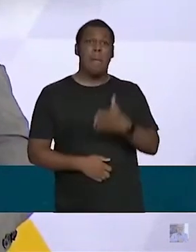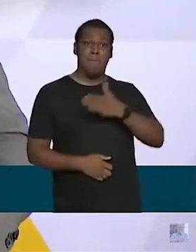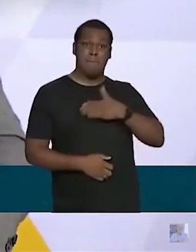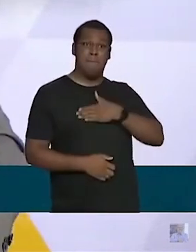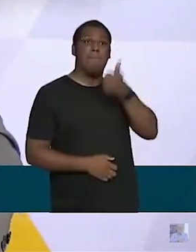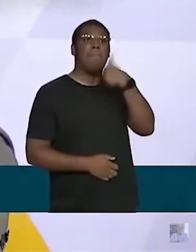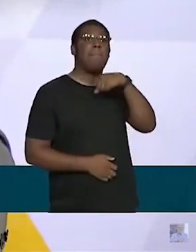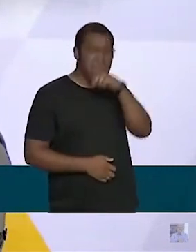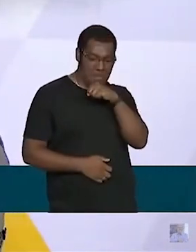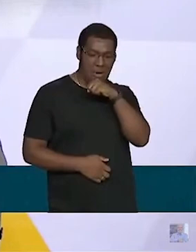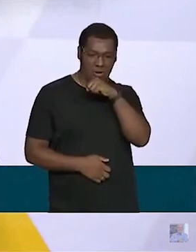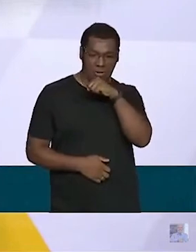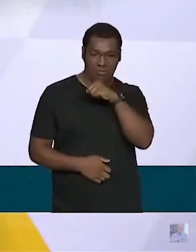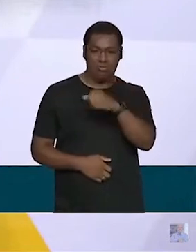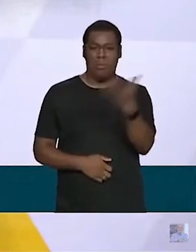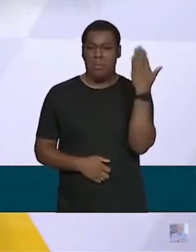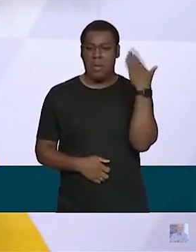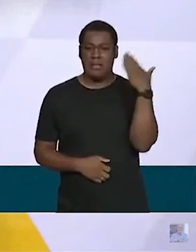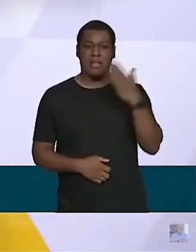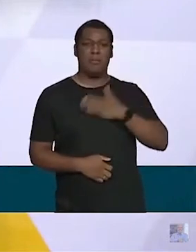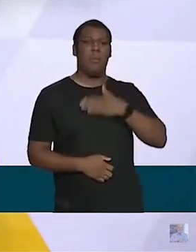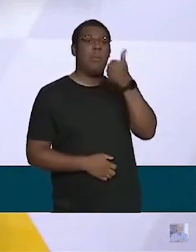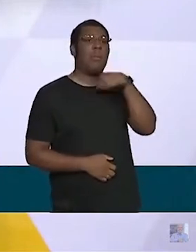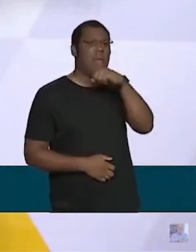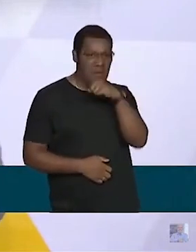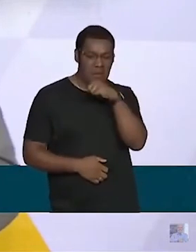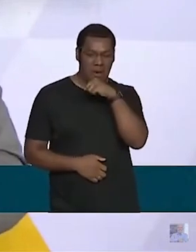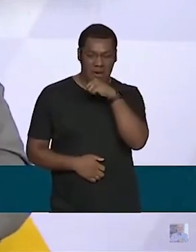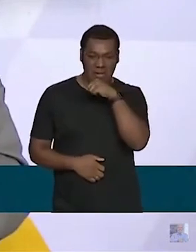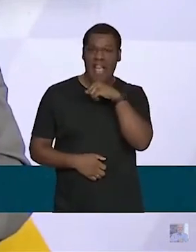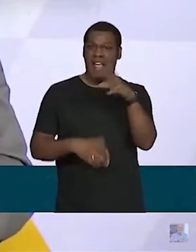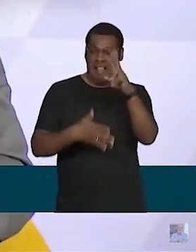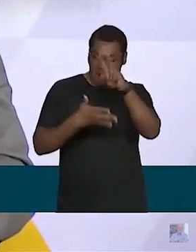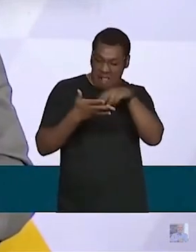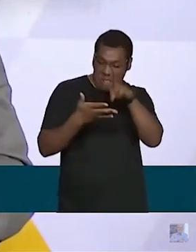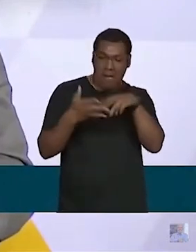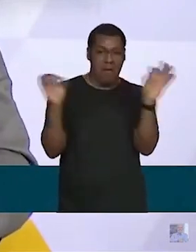a dona Lindu, que não sabia fazer um ó com copo,